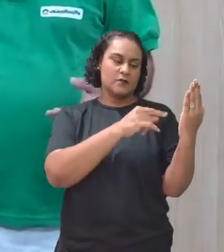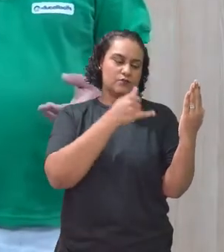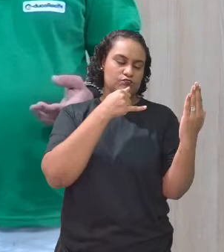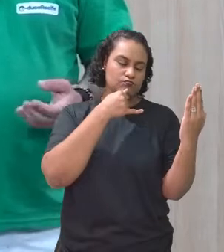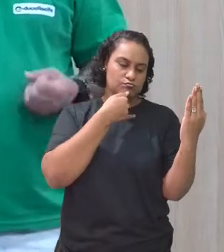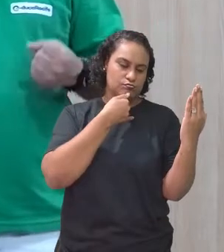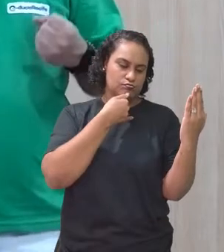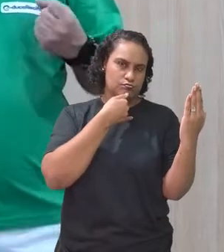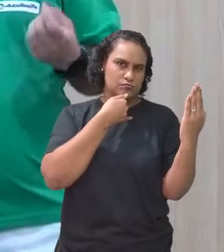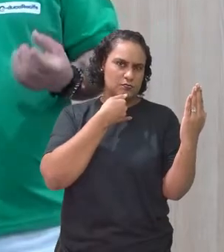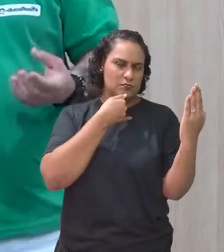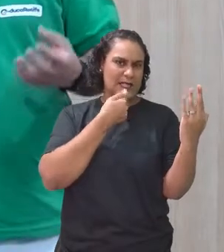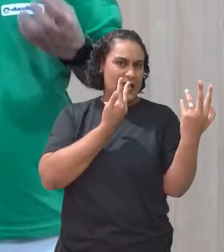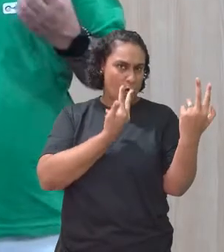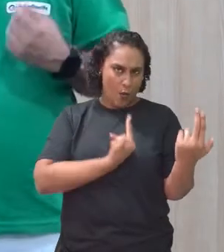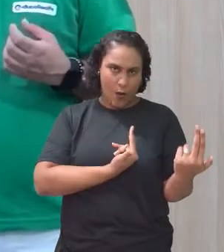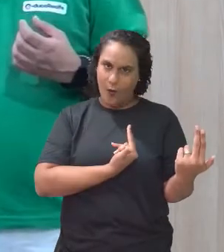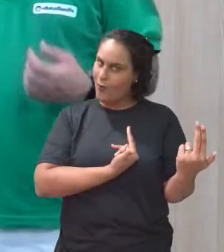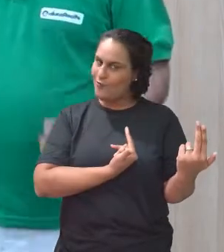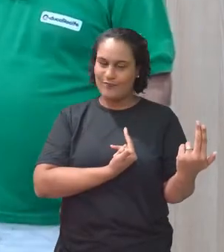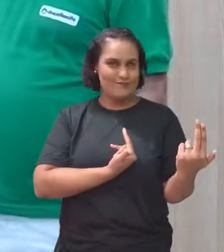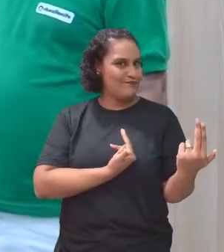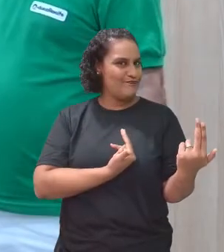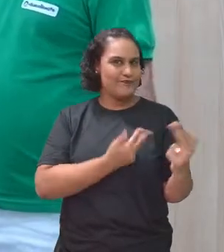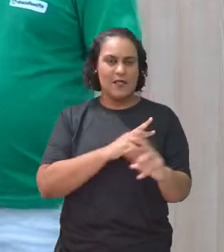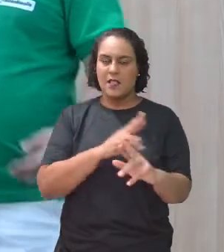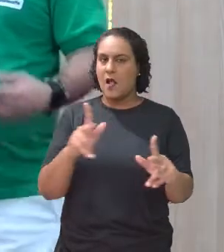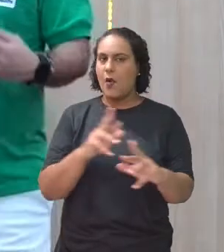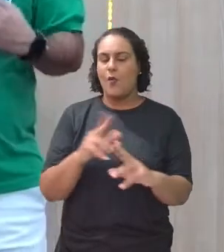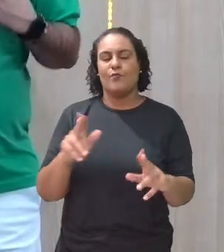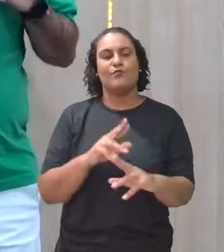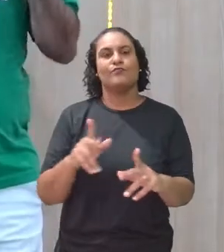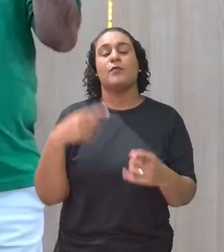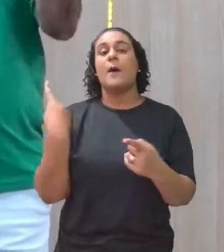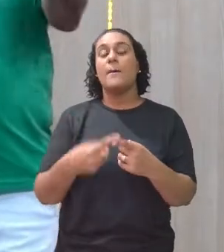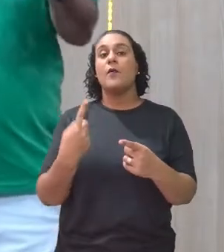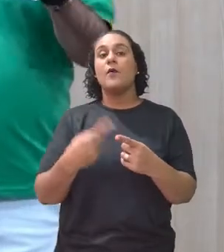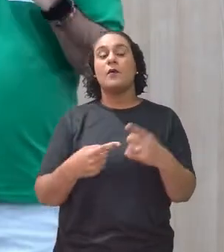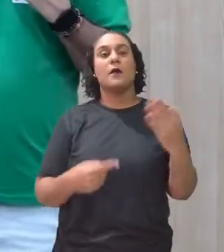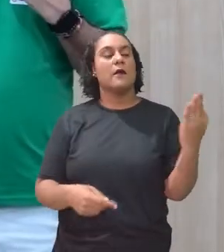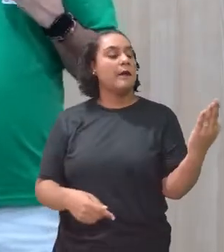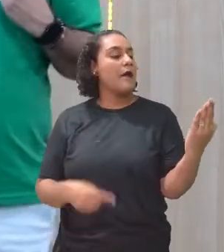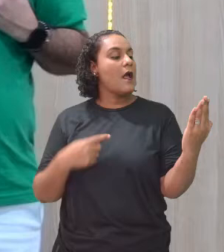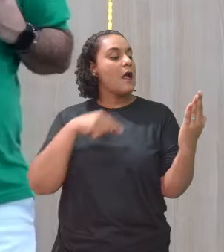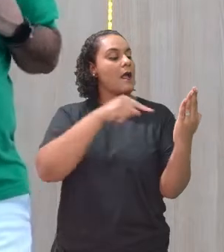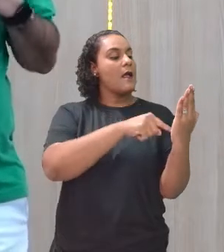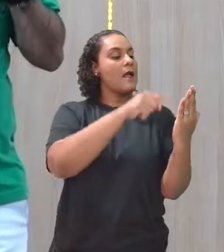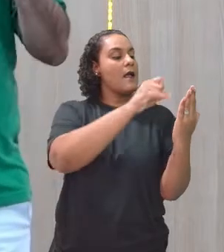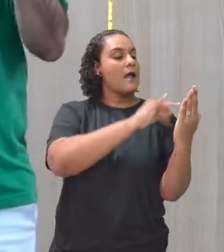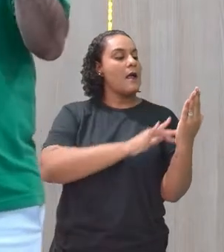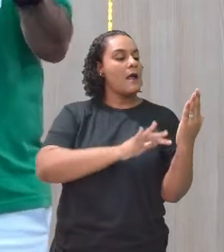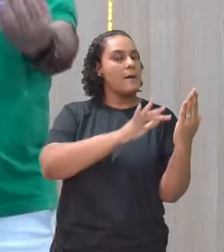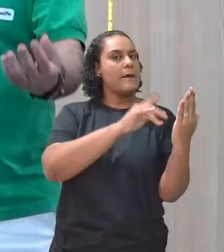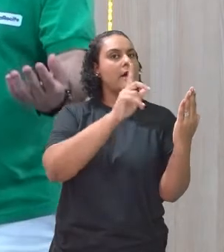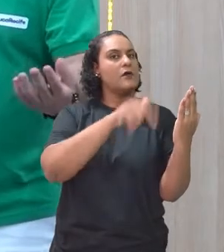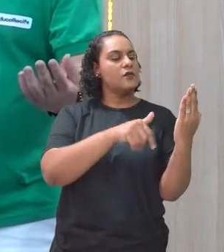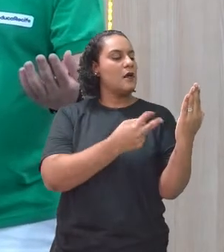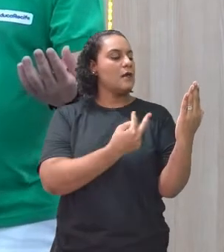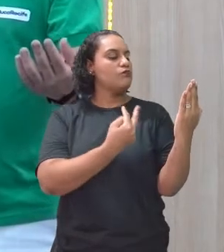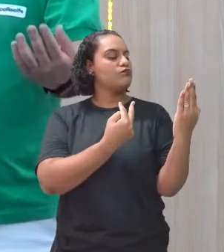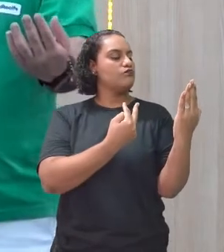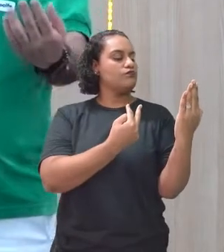né? Percebe que não. Por quê? Porque a imagem que a gente vê no espelho é um reflexo